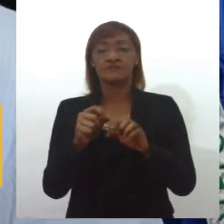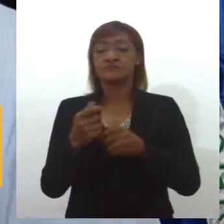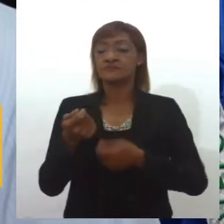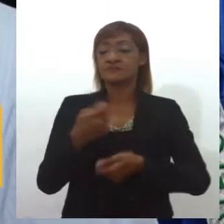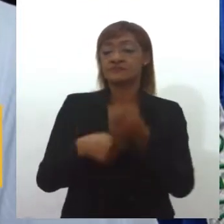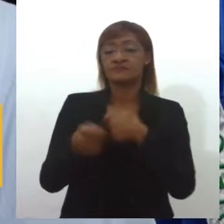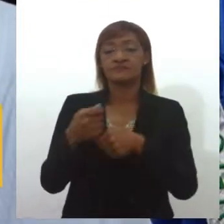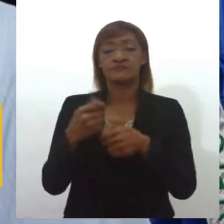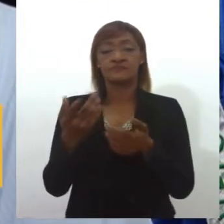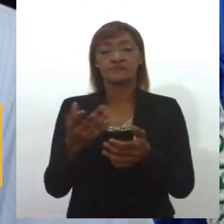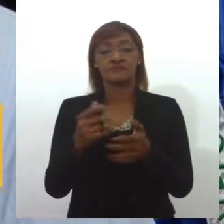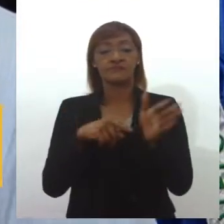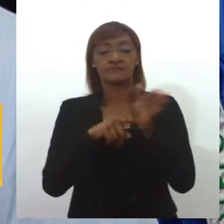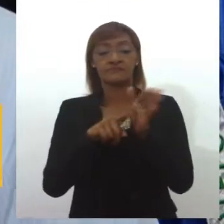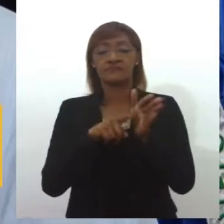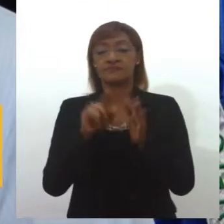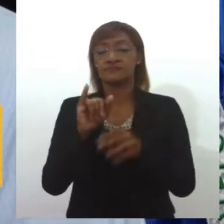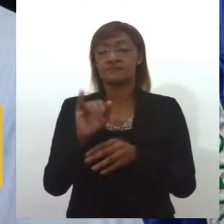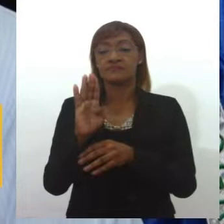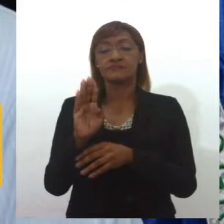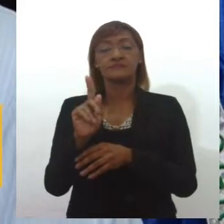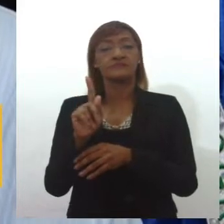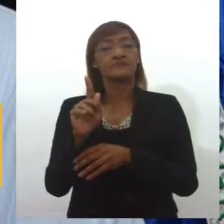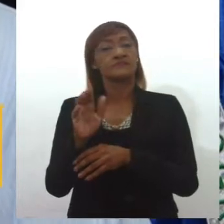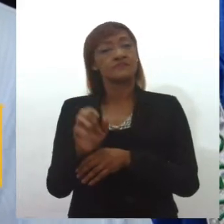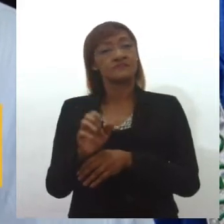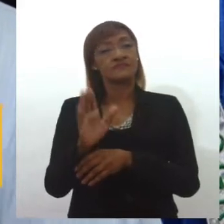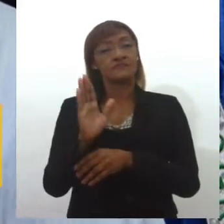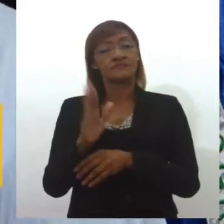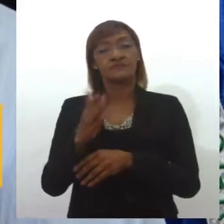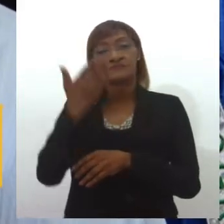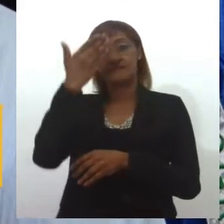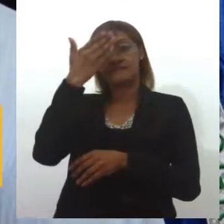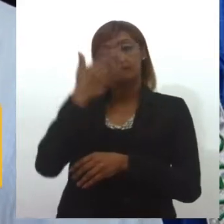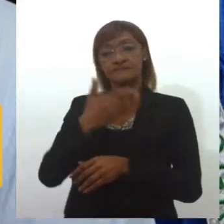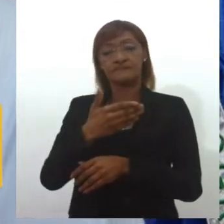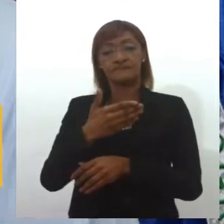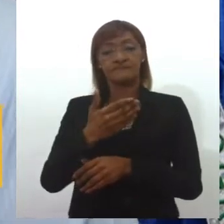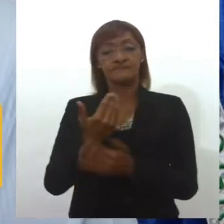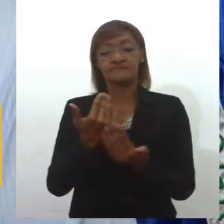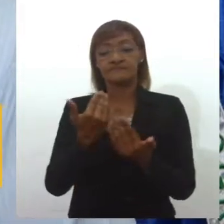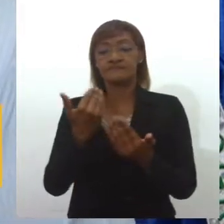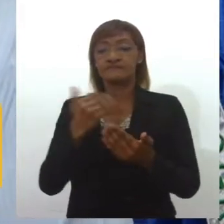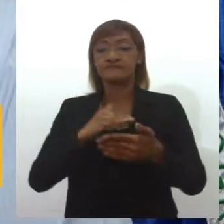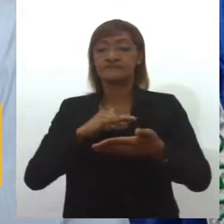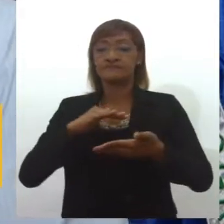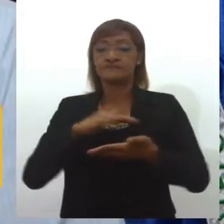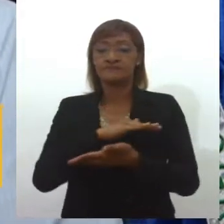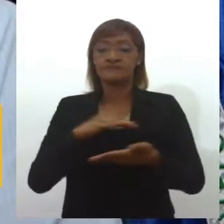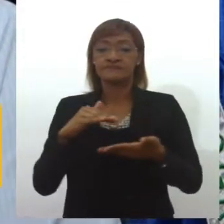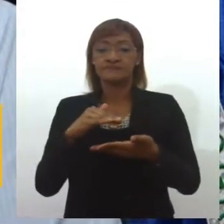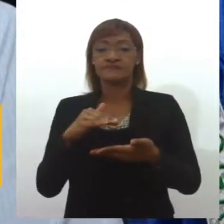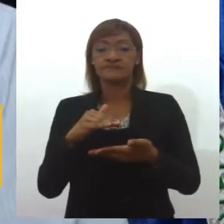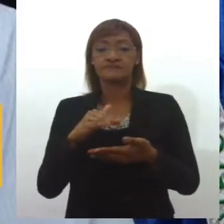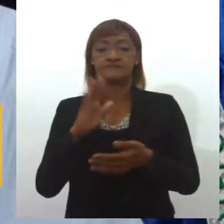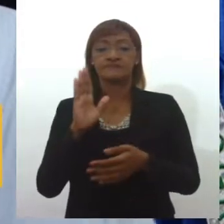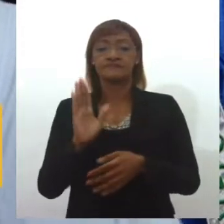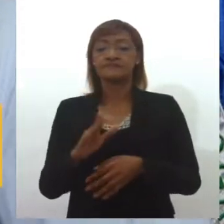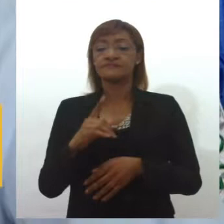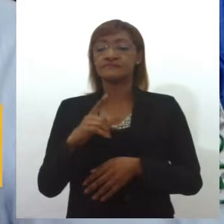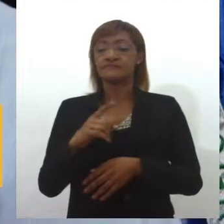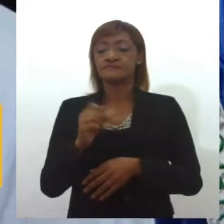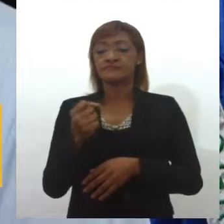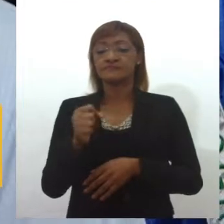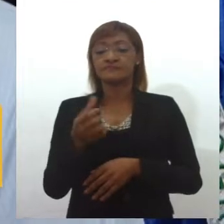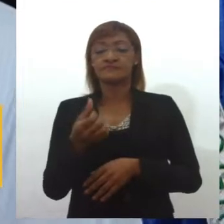IBGE, comprovados através de análise do SEBRAE e da Junta Comercial, onde nós temos 86% de todo